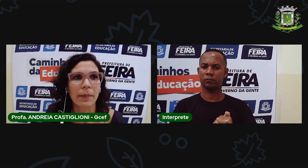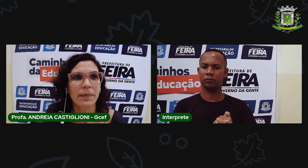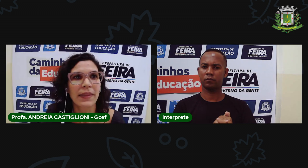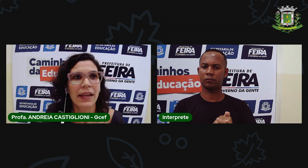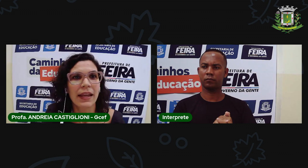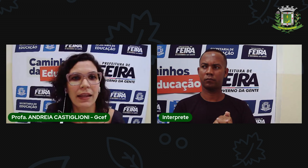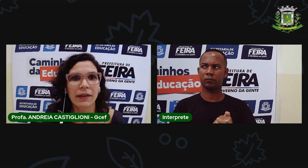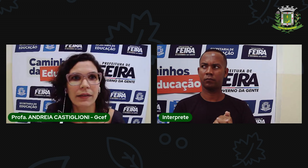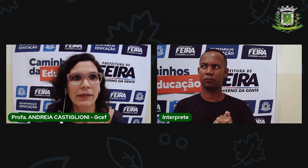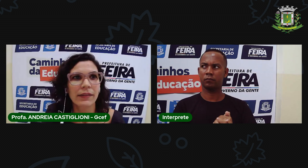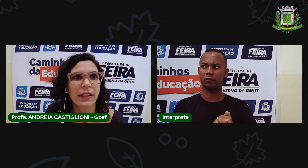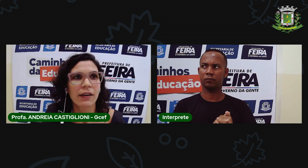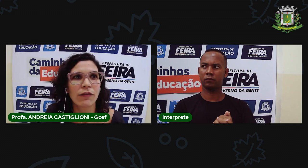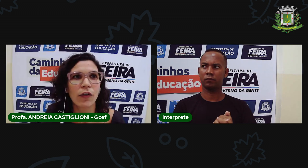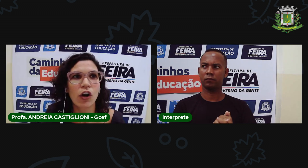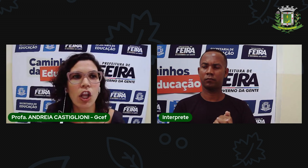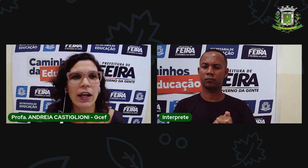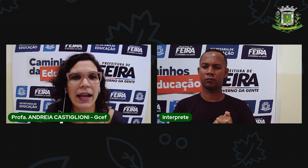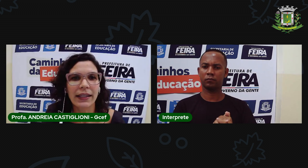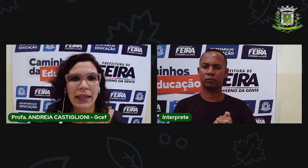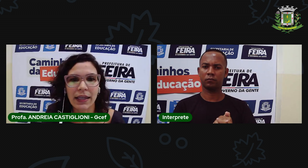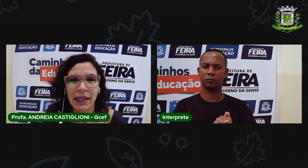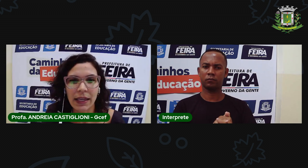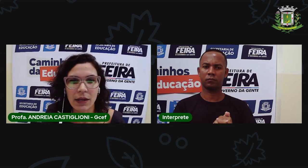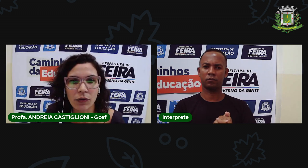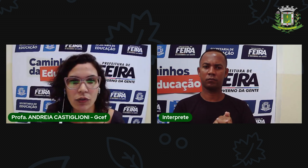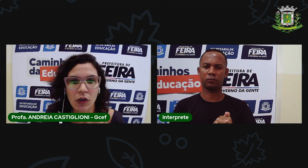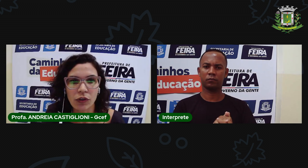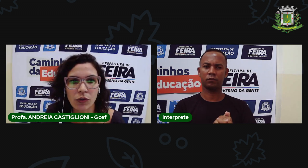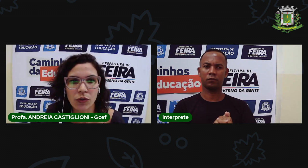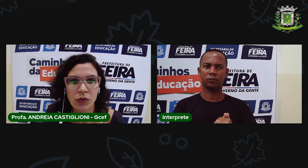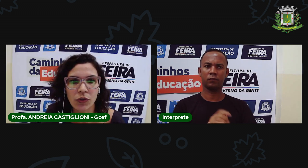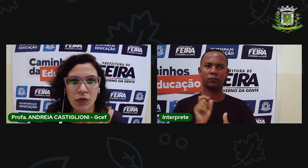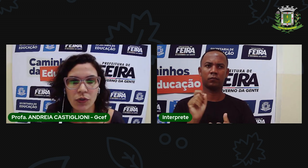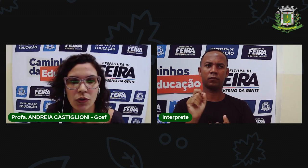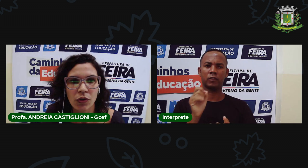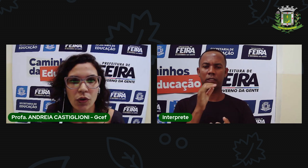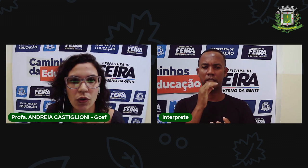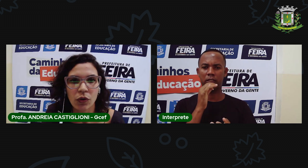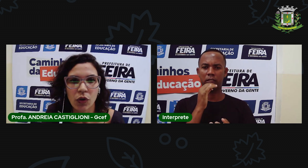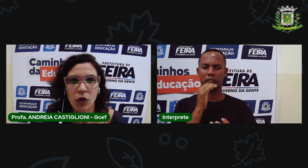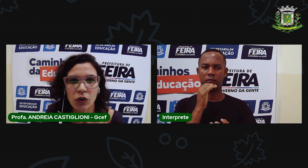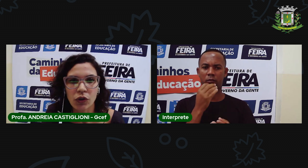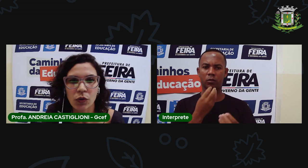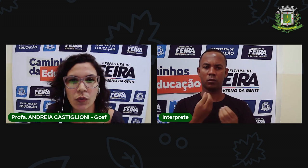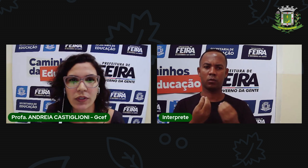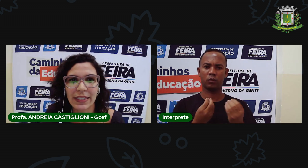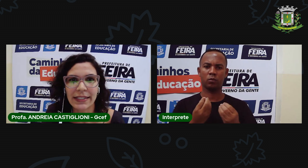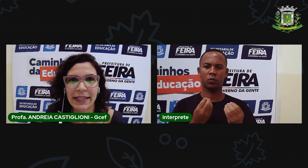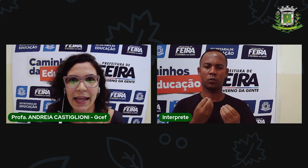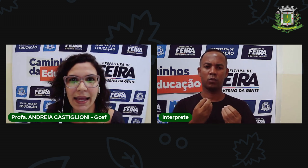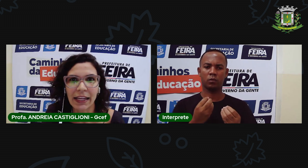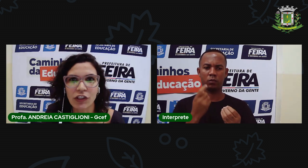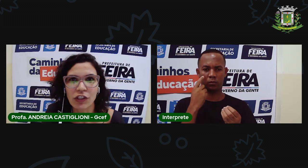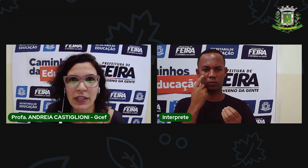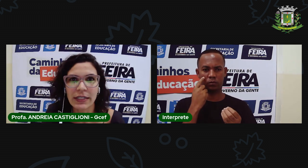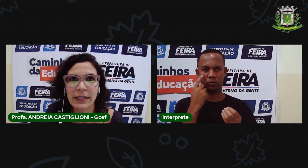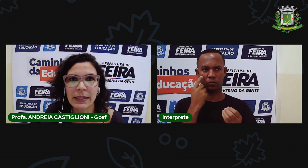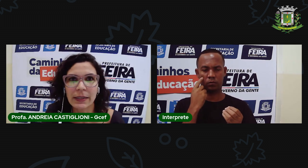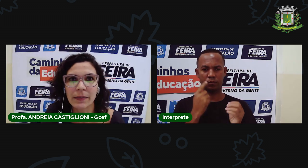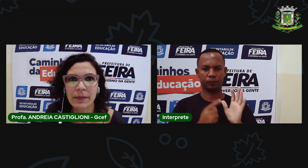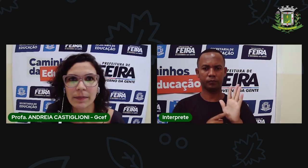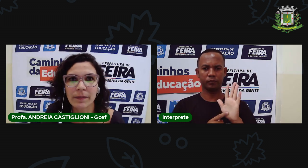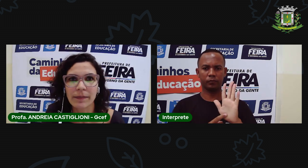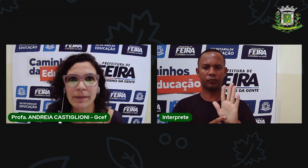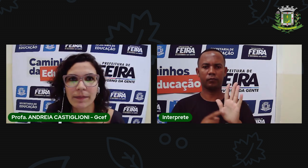Tá. Vou colocar aqui os nossos... os nossos slides,